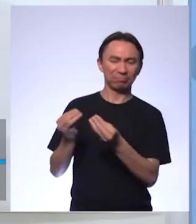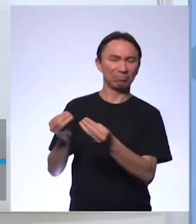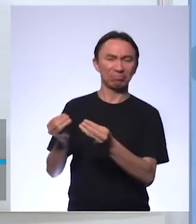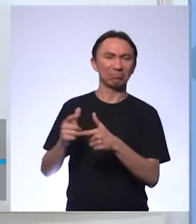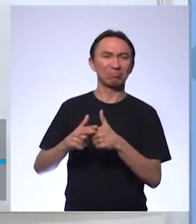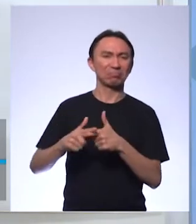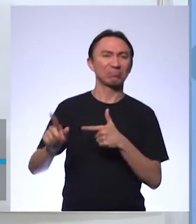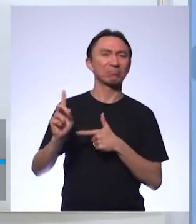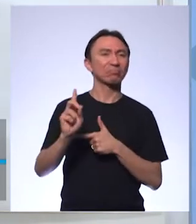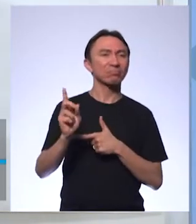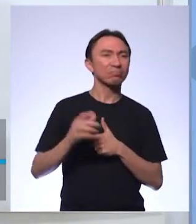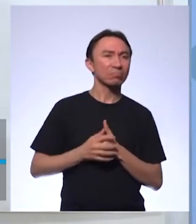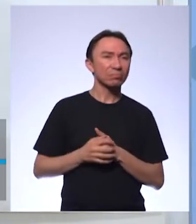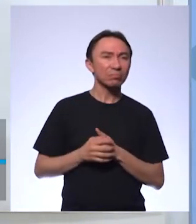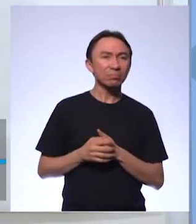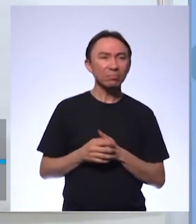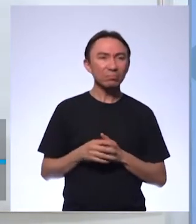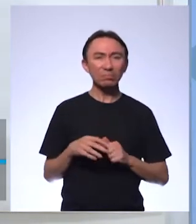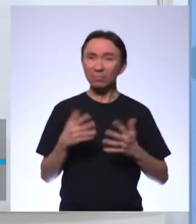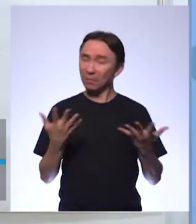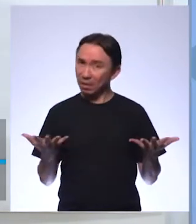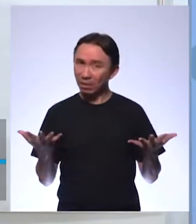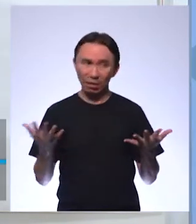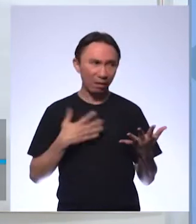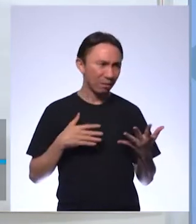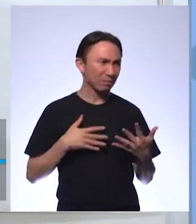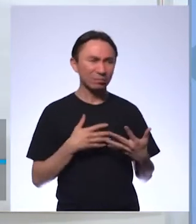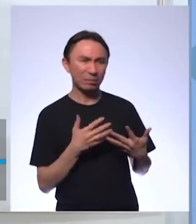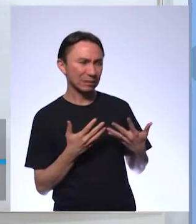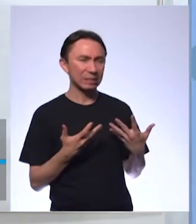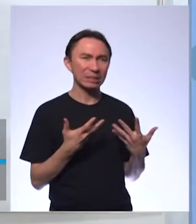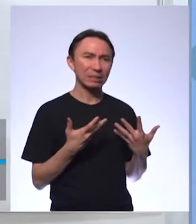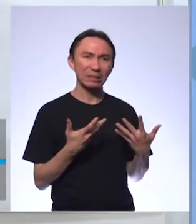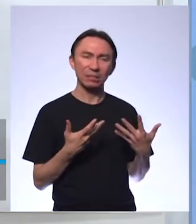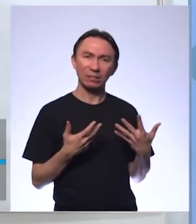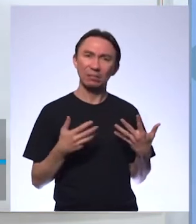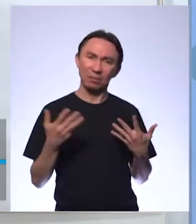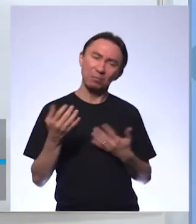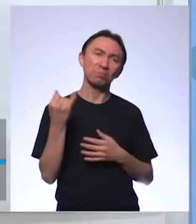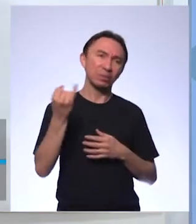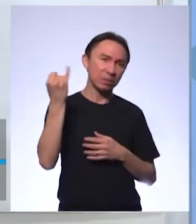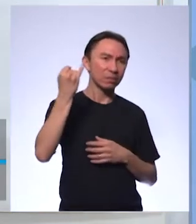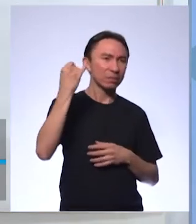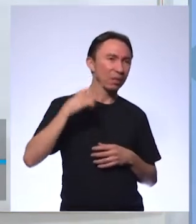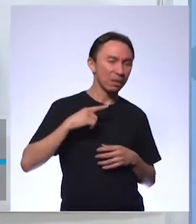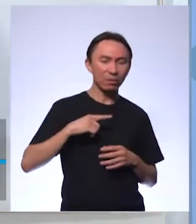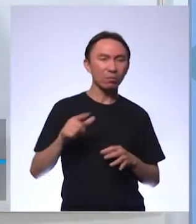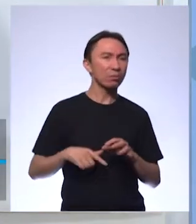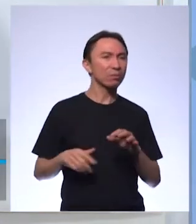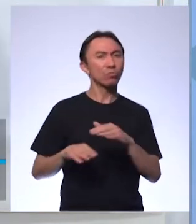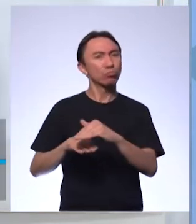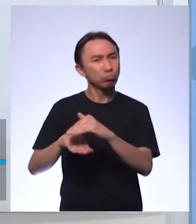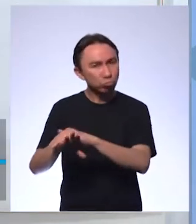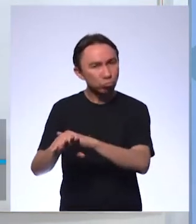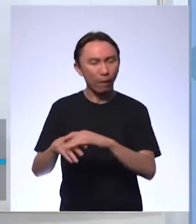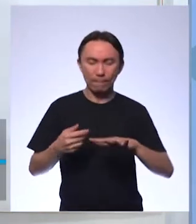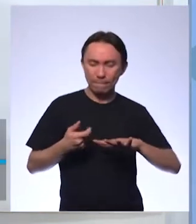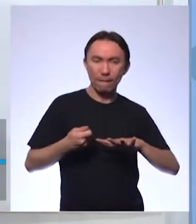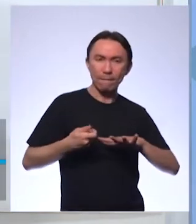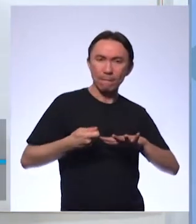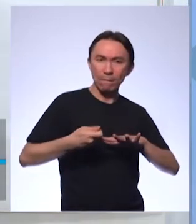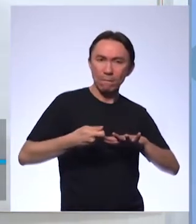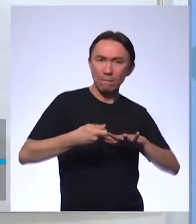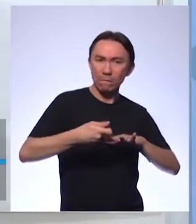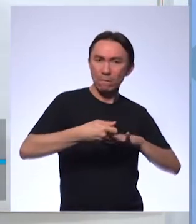problema, tá bom? Eu acho que ela não vai se opor, até porque para ela é importante deixar lá o equipamento dela guardadinho, tá bom? Para ela